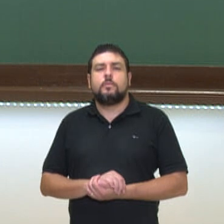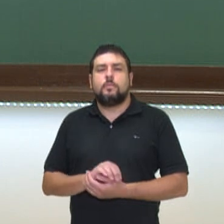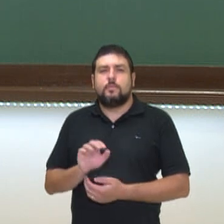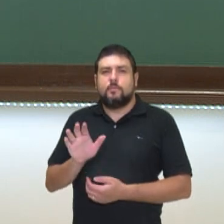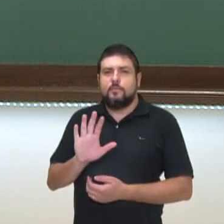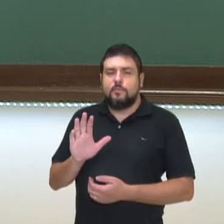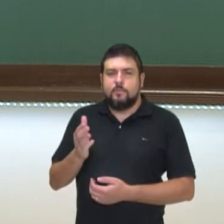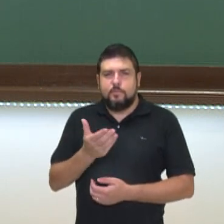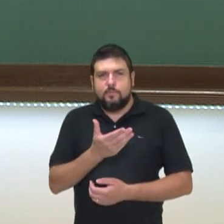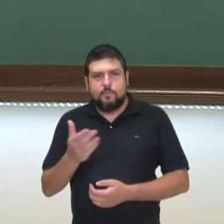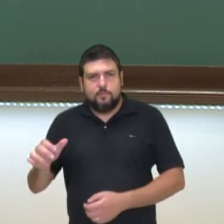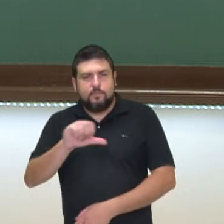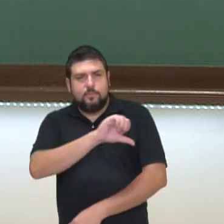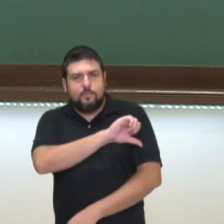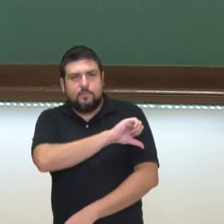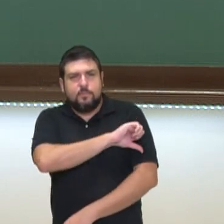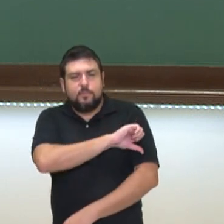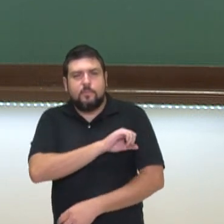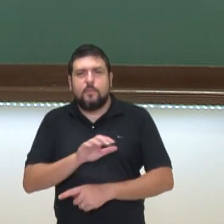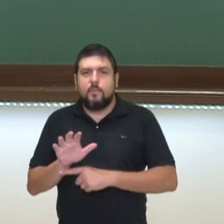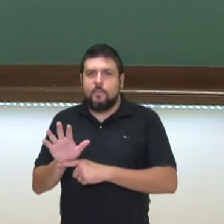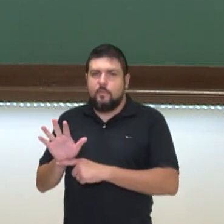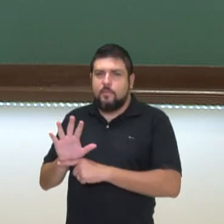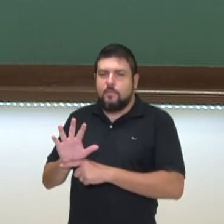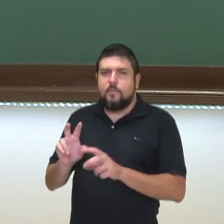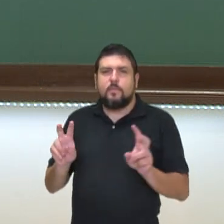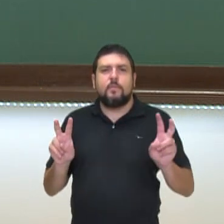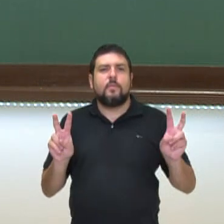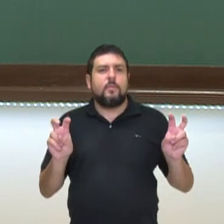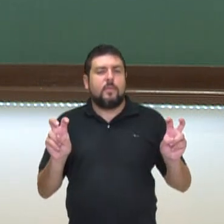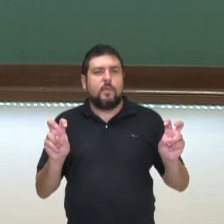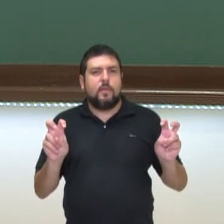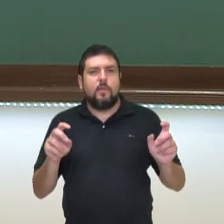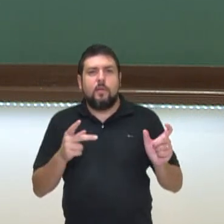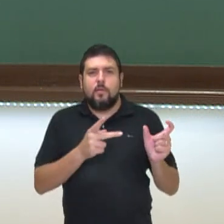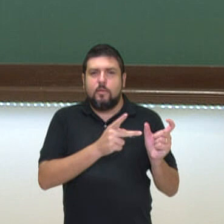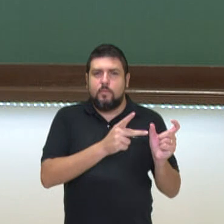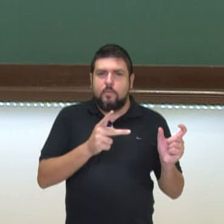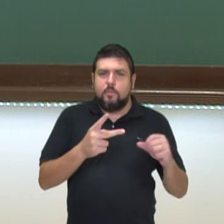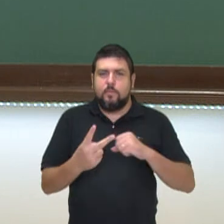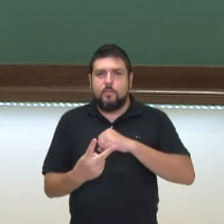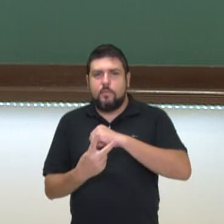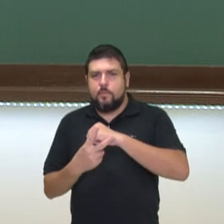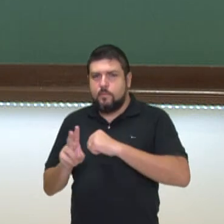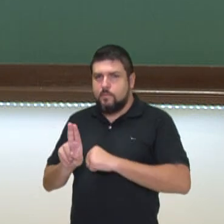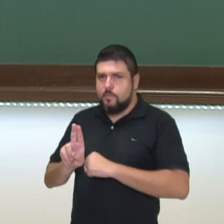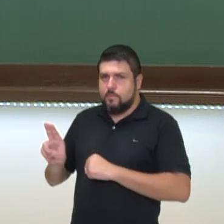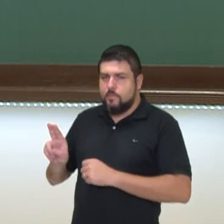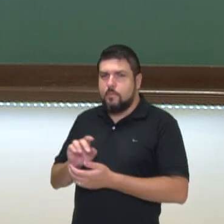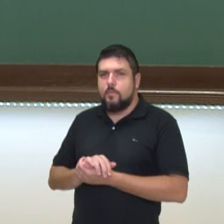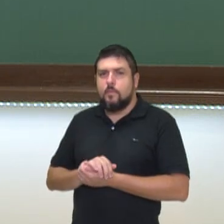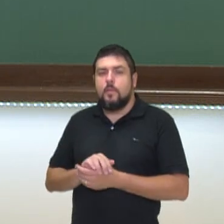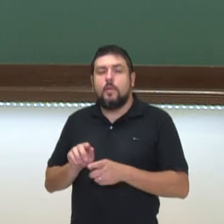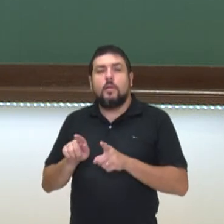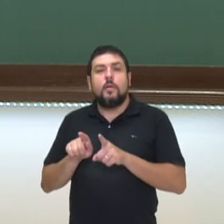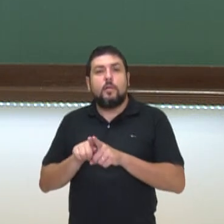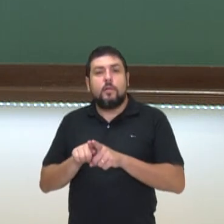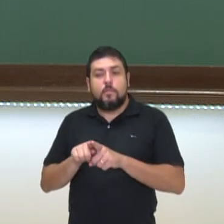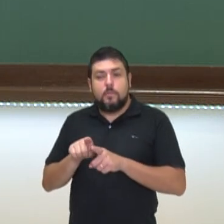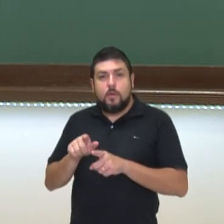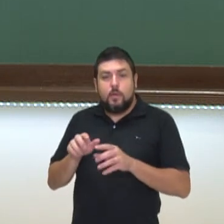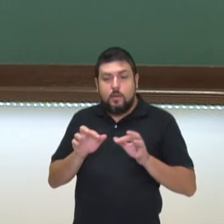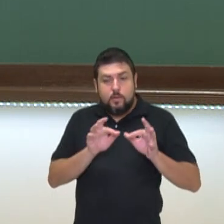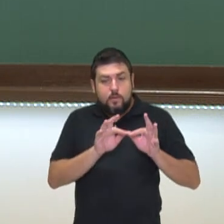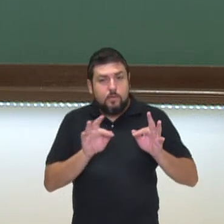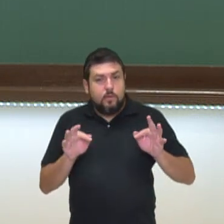Olá, estudantes do nono ano! Neste vídeo vamos falar sobre predicado verbo nominal e a sua importância na construção do